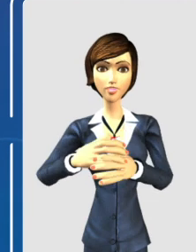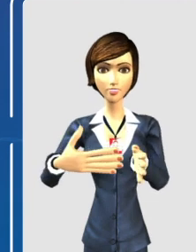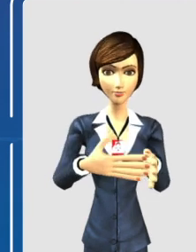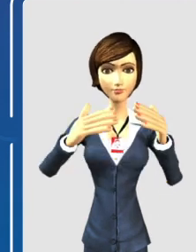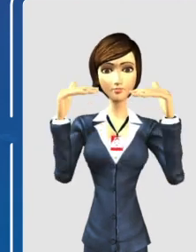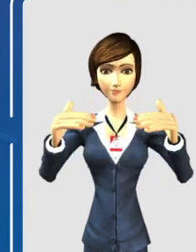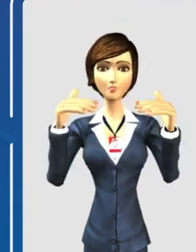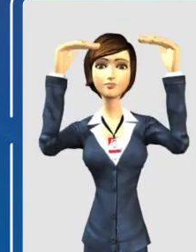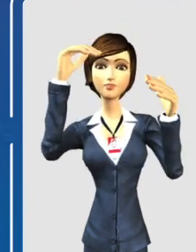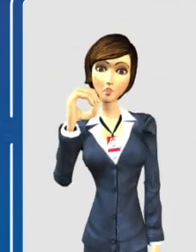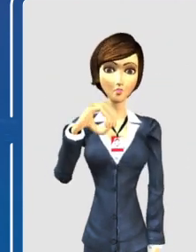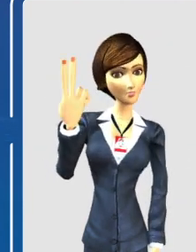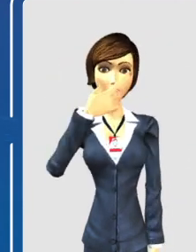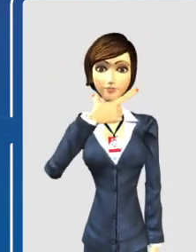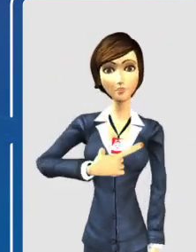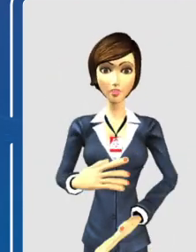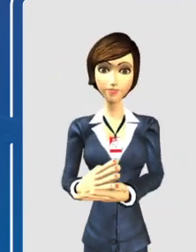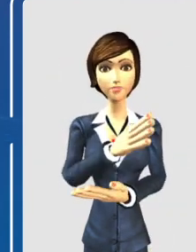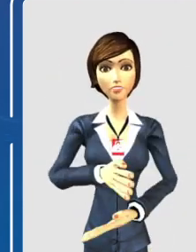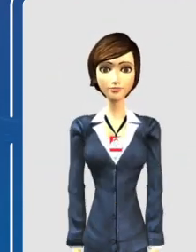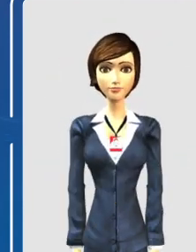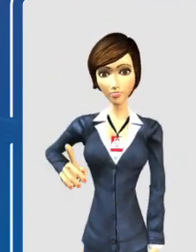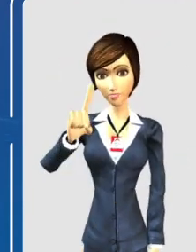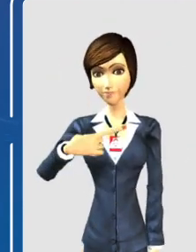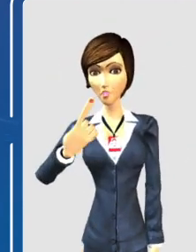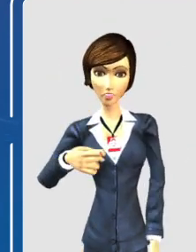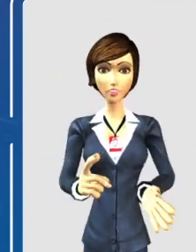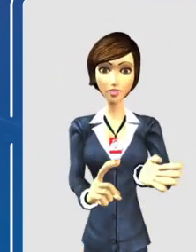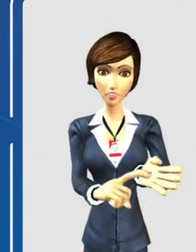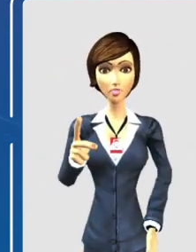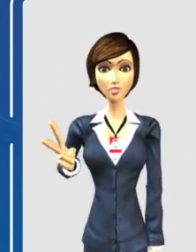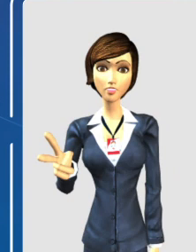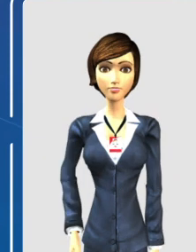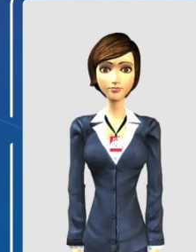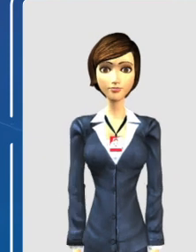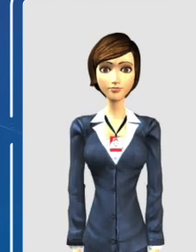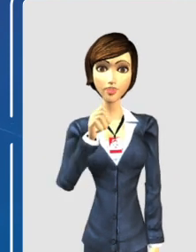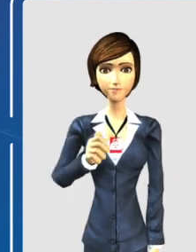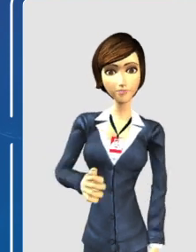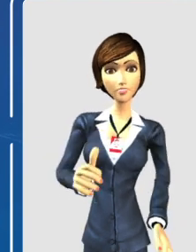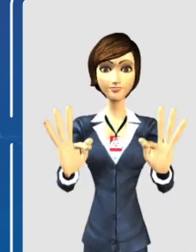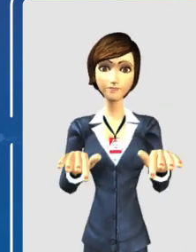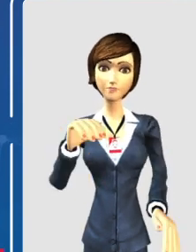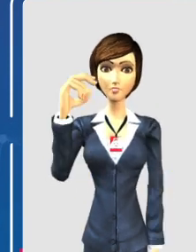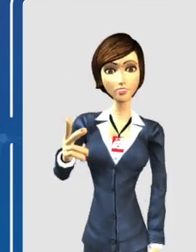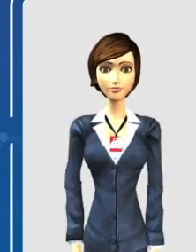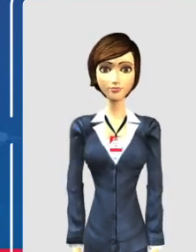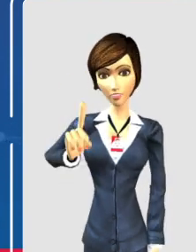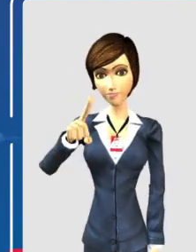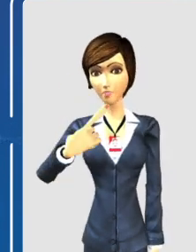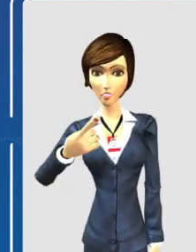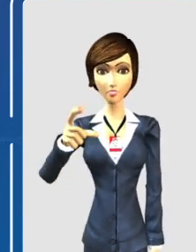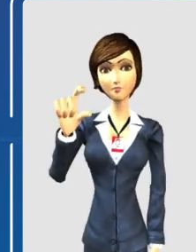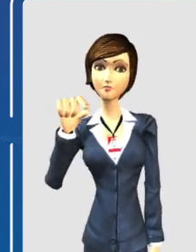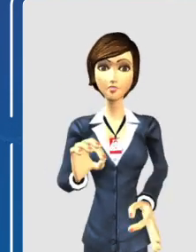de validação por um usuário Master ou perfil de aprovador, e clique em Avançar. Já estamos terminando.